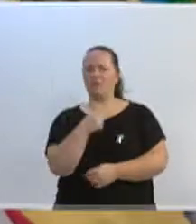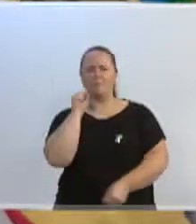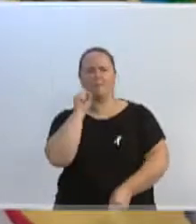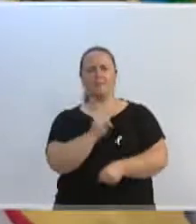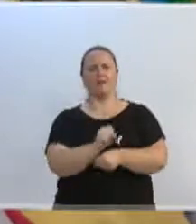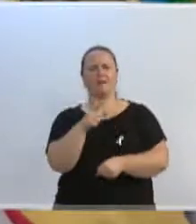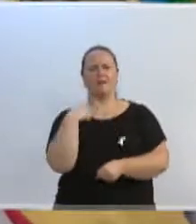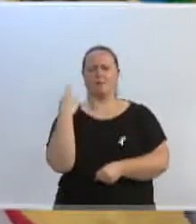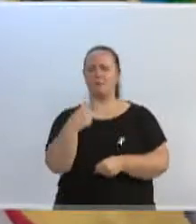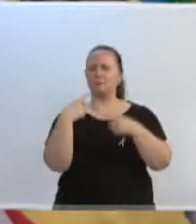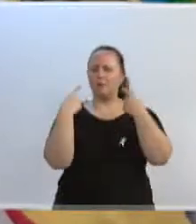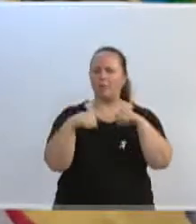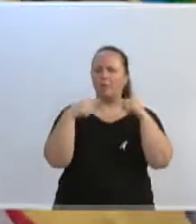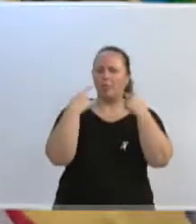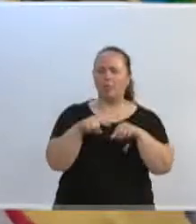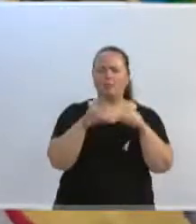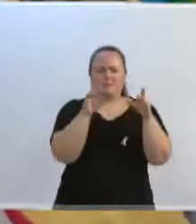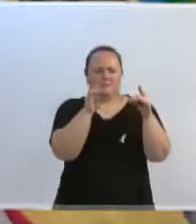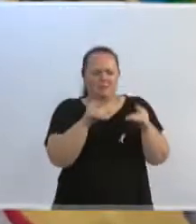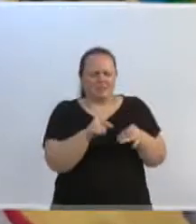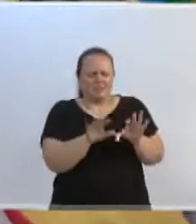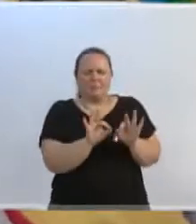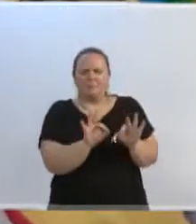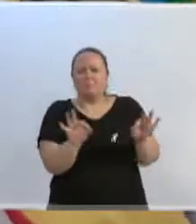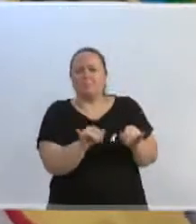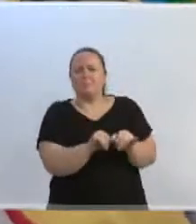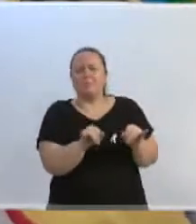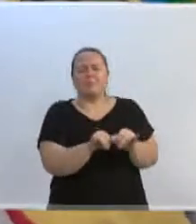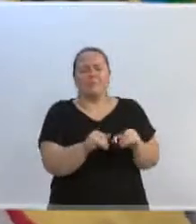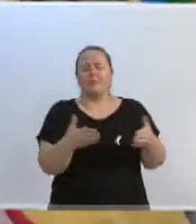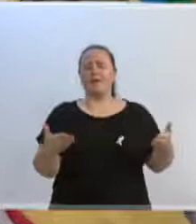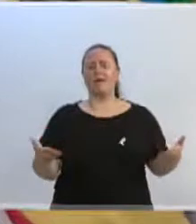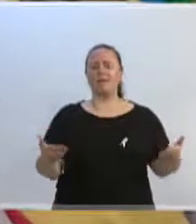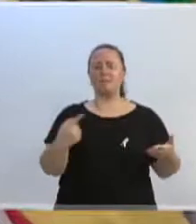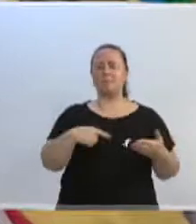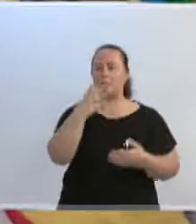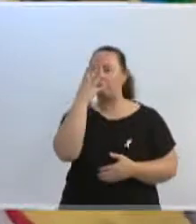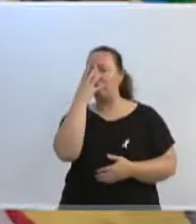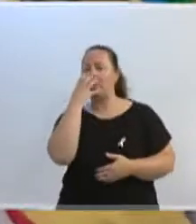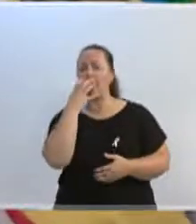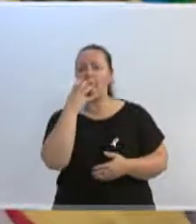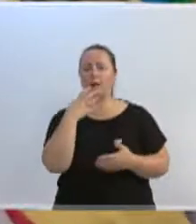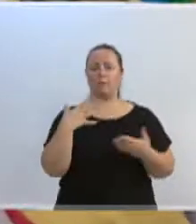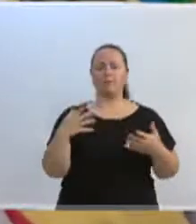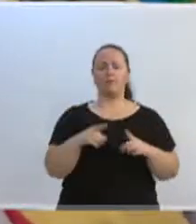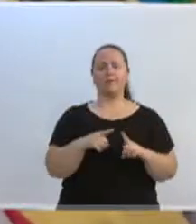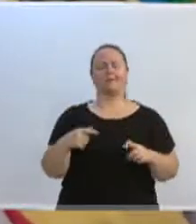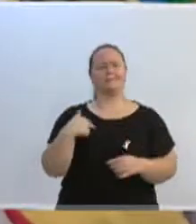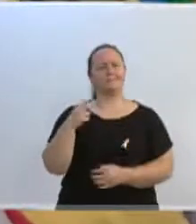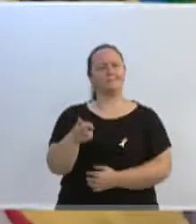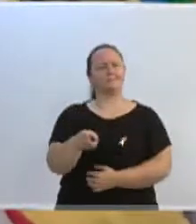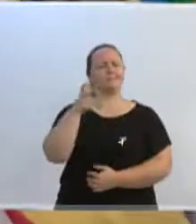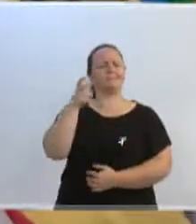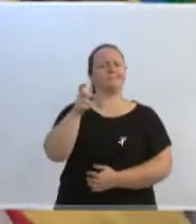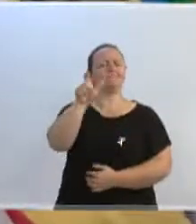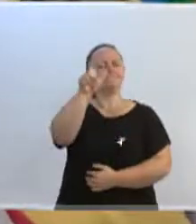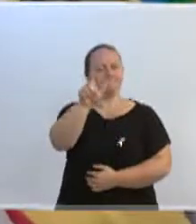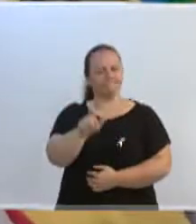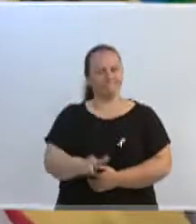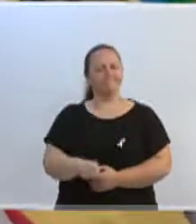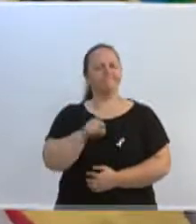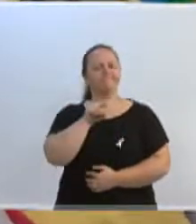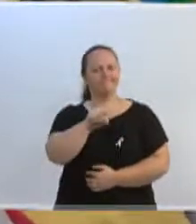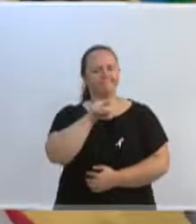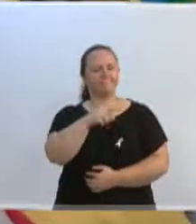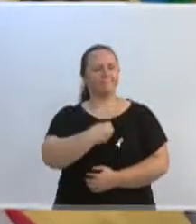nossa vida por coisas tão pequenas que, às vezes, acabam tirando a gente do sério, mas quando a gente vê a vontade de